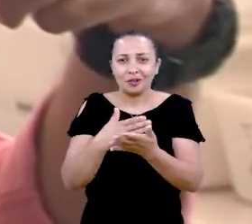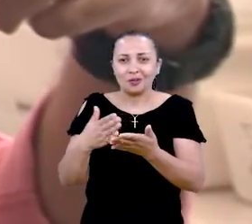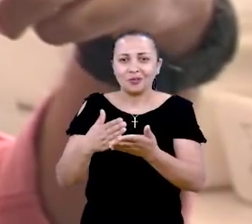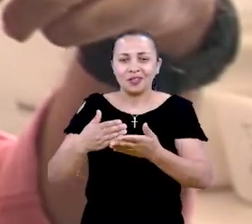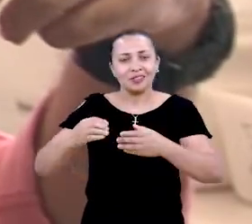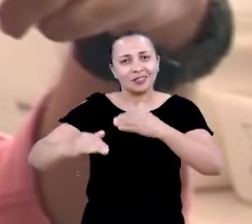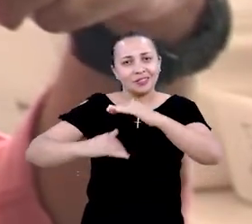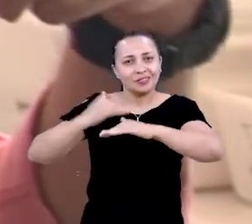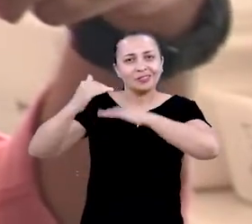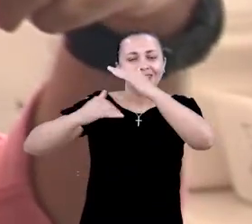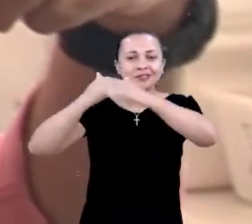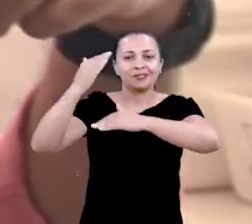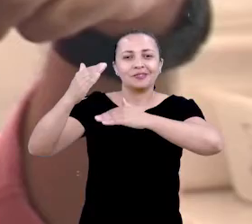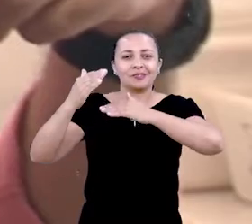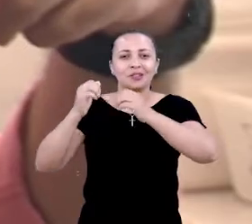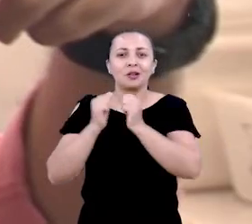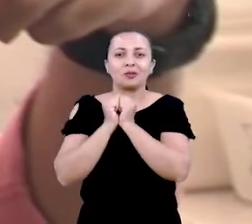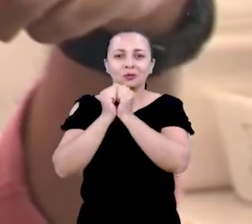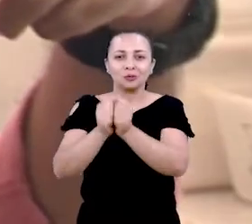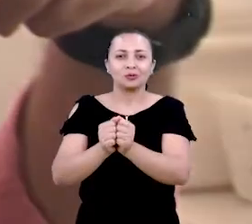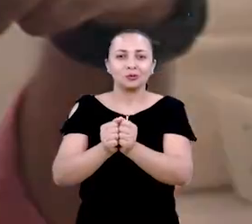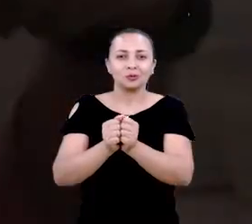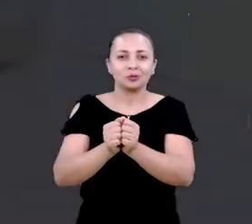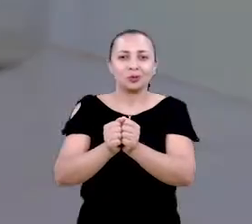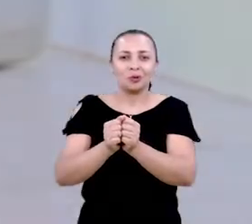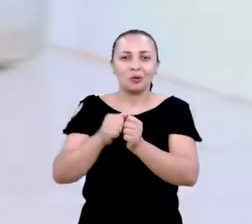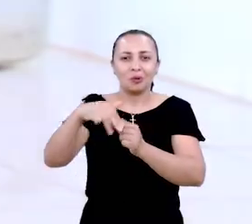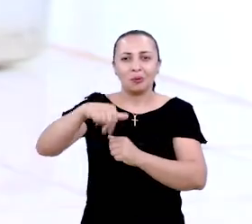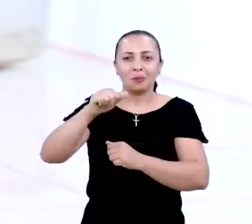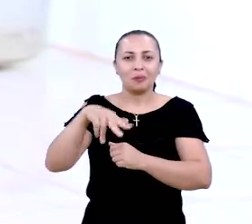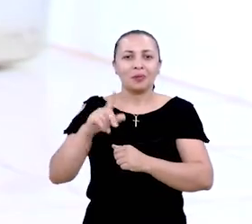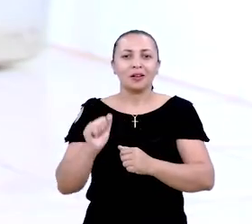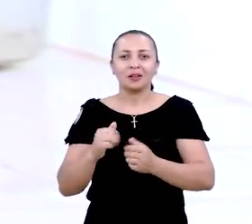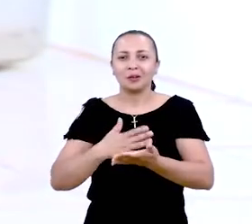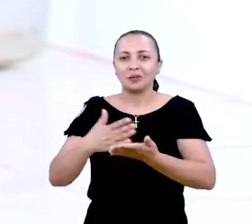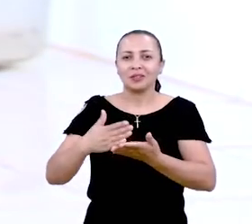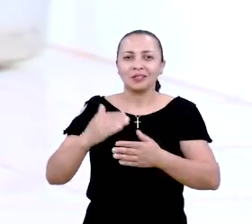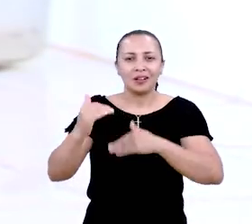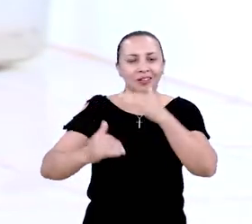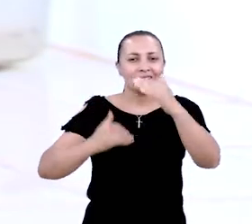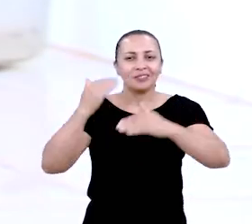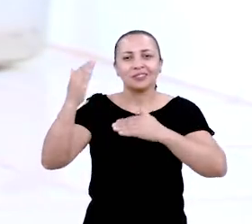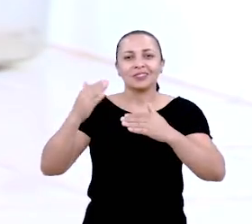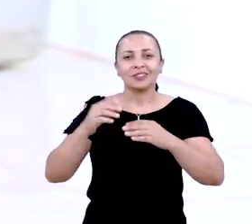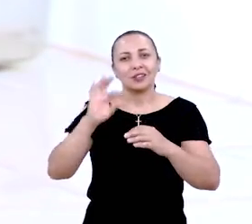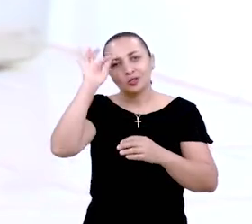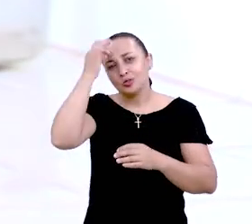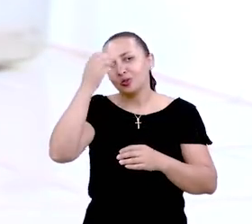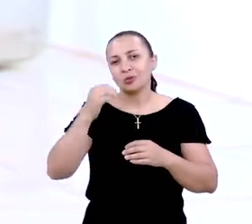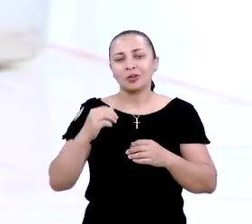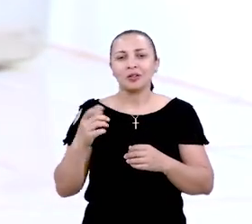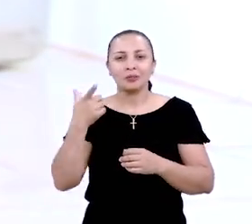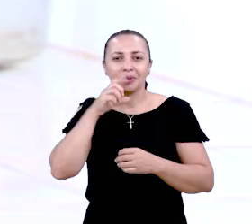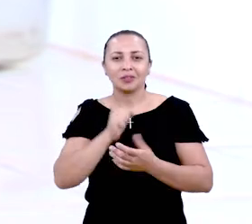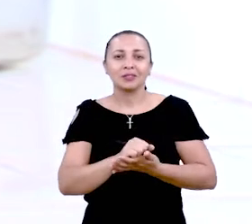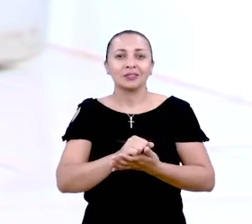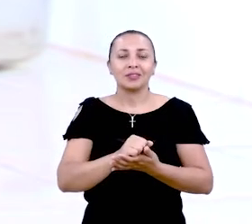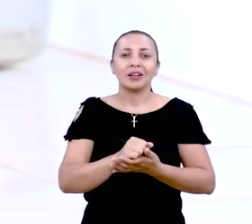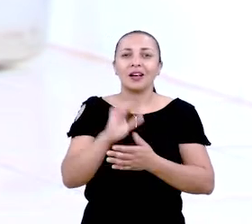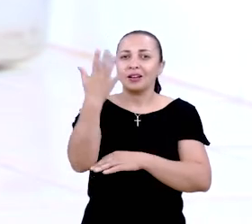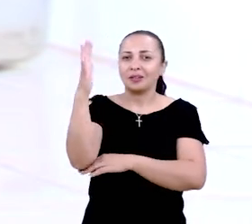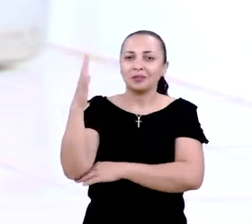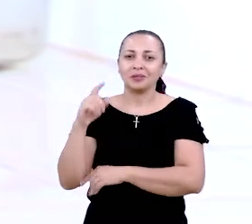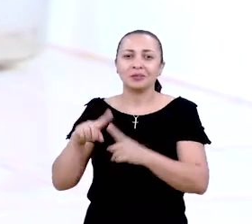aumento dos caranguejos, o mangue começou a crescer. A gente percebe que ali não está só se recuperando só as plantas, né? A